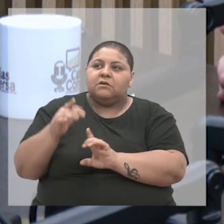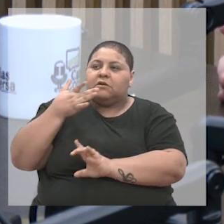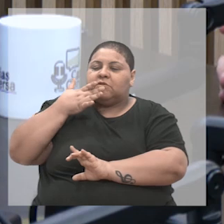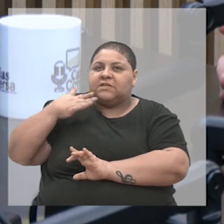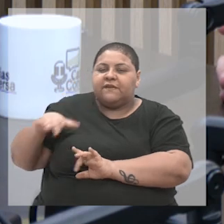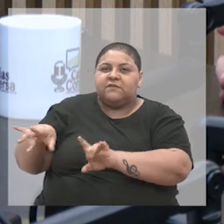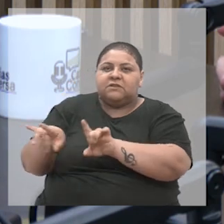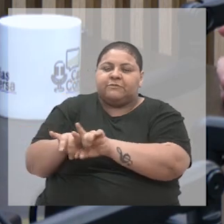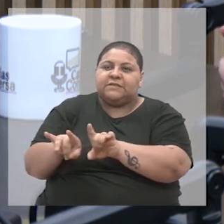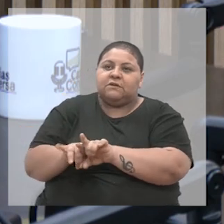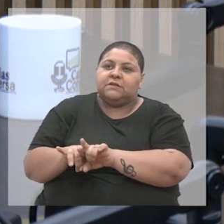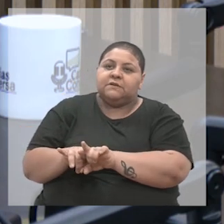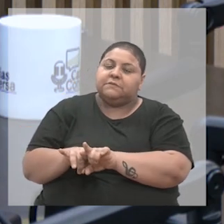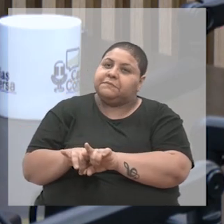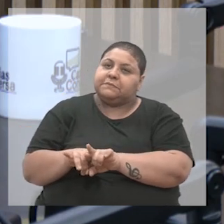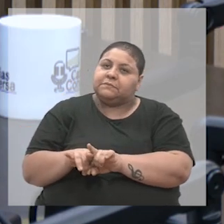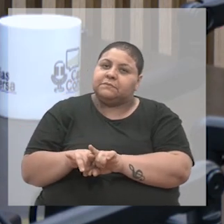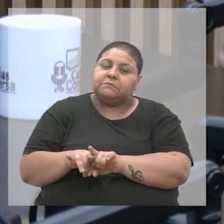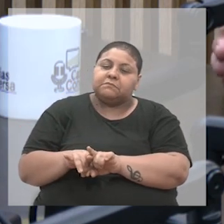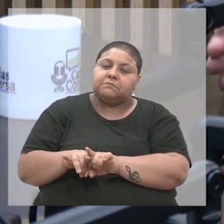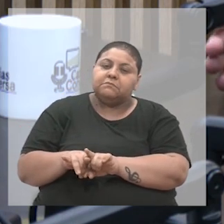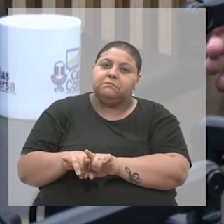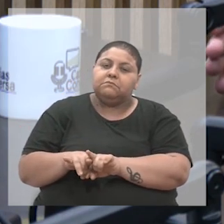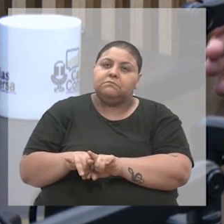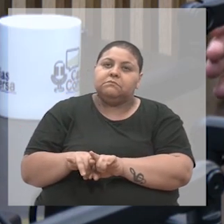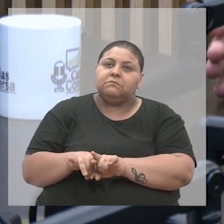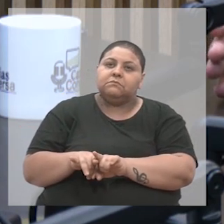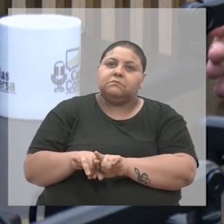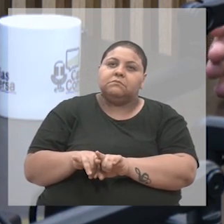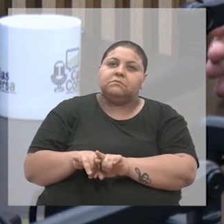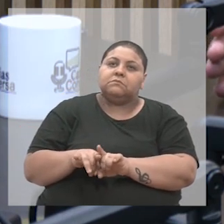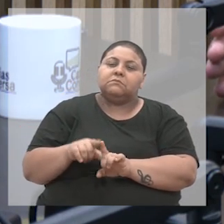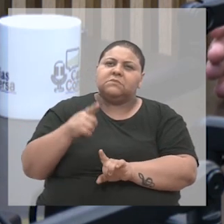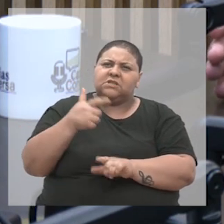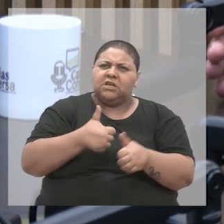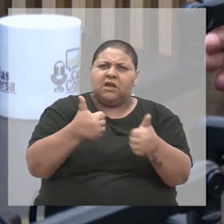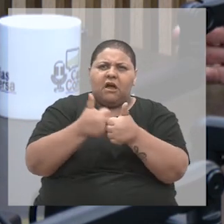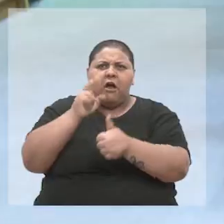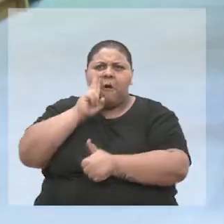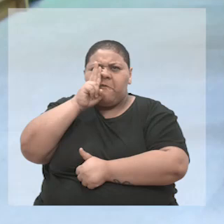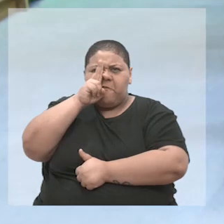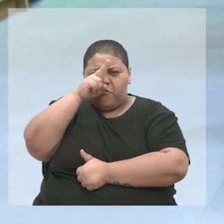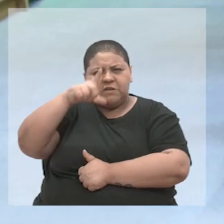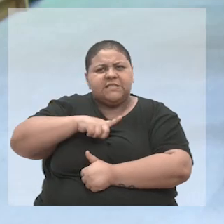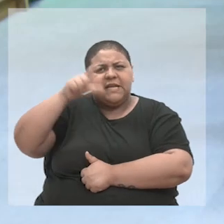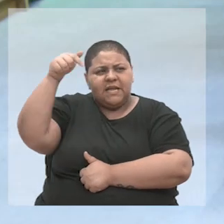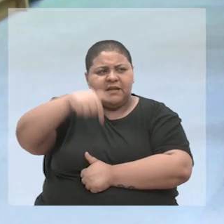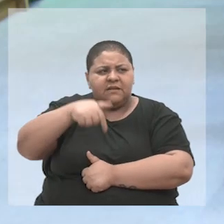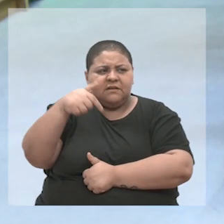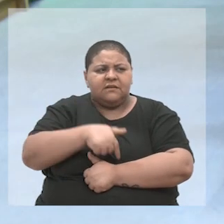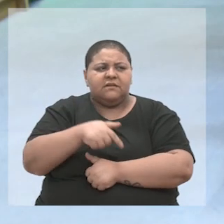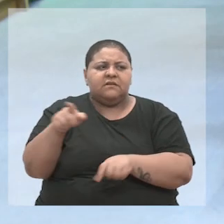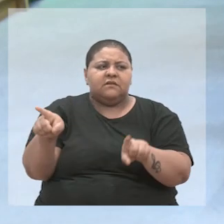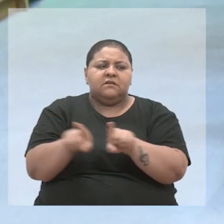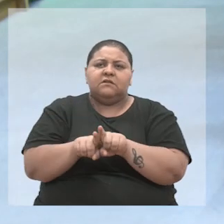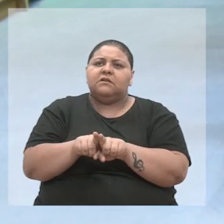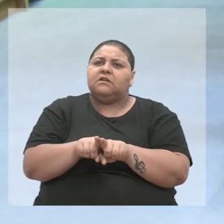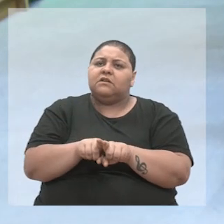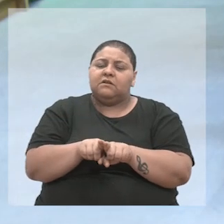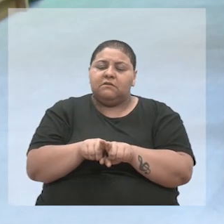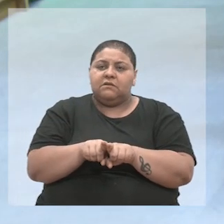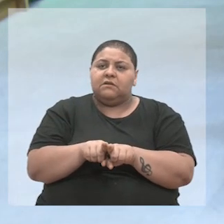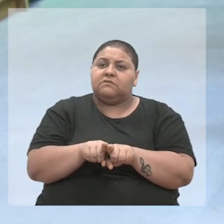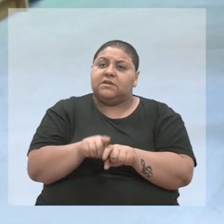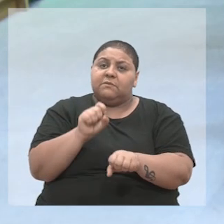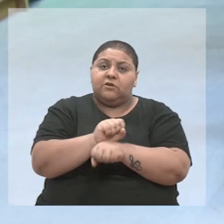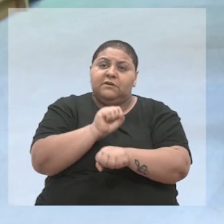de 6 a 10 anos, né? Então, olha jogando, o potencial que a gente teria, né? Aí que tá, né? Então, a gente espera que